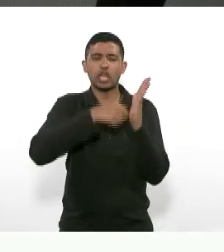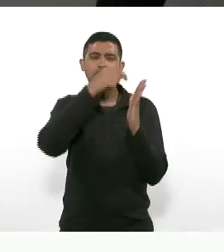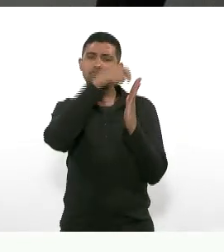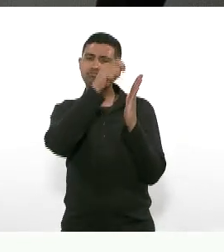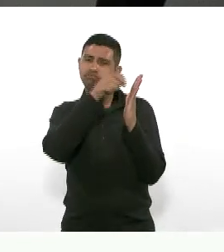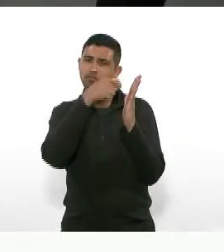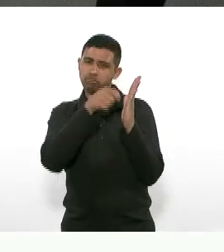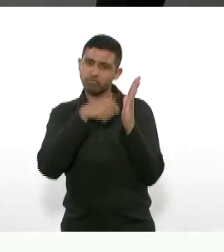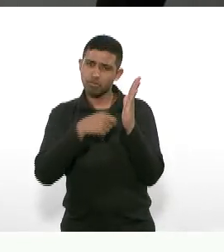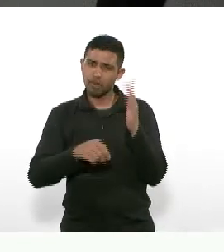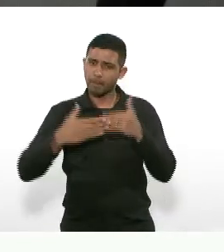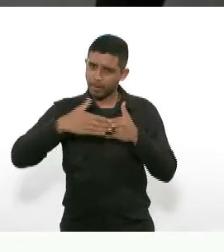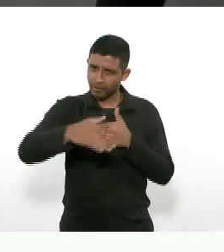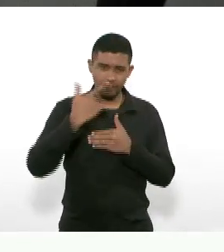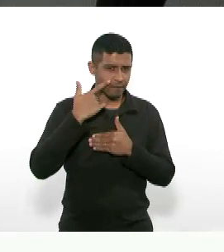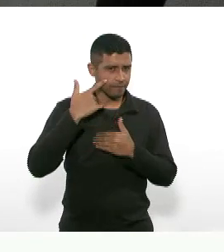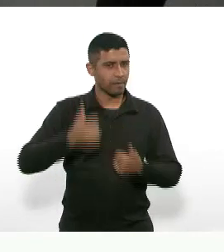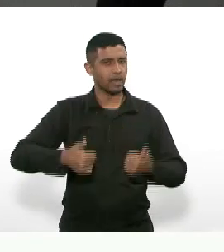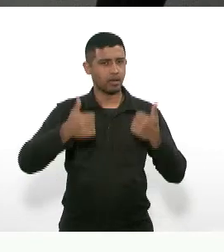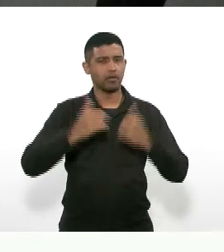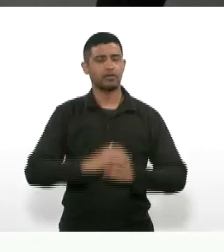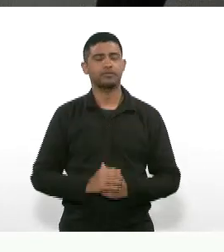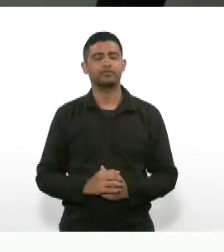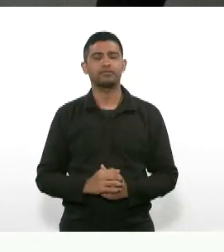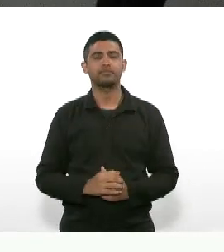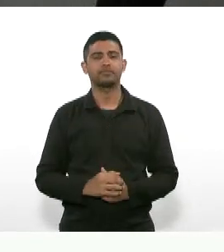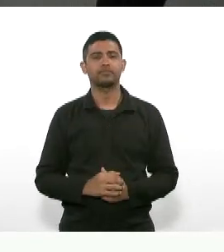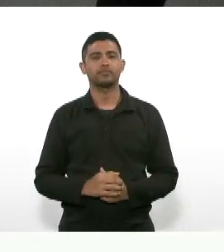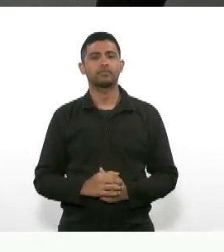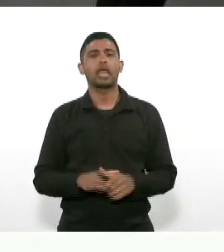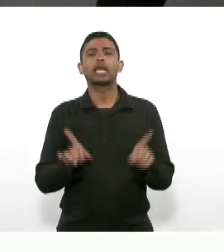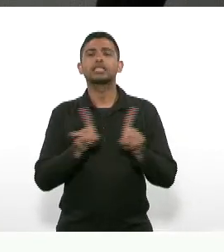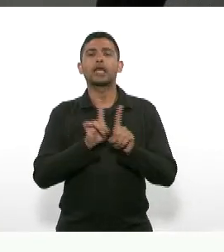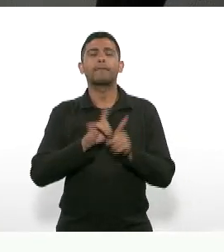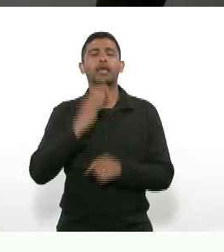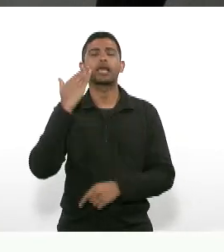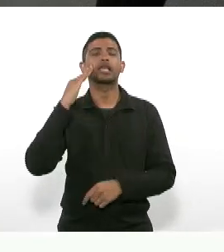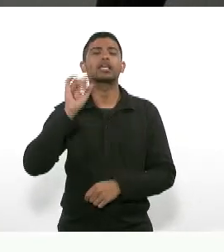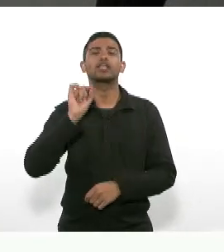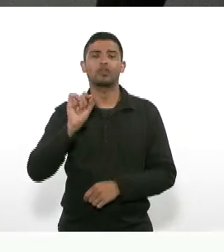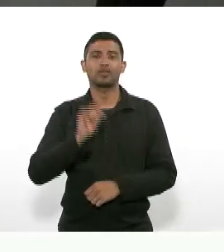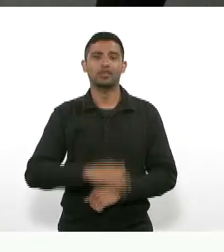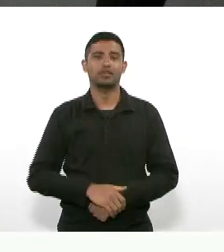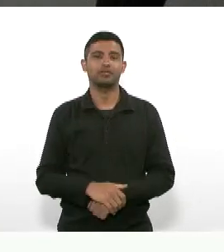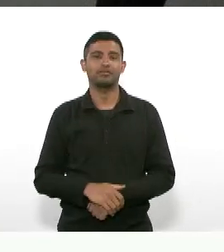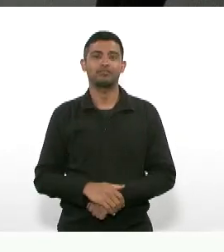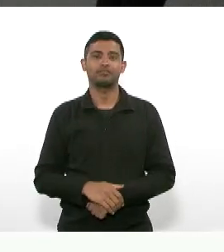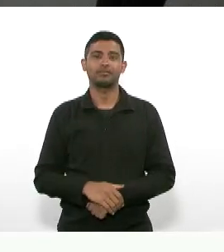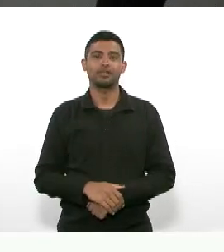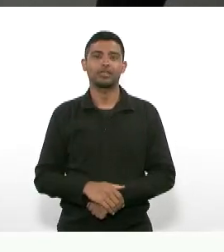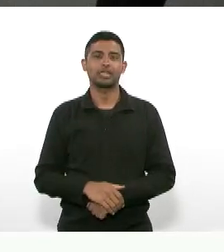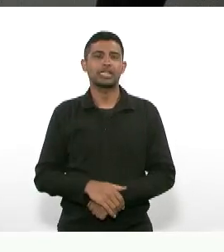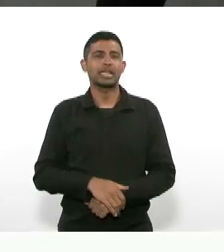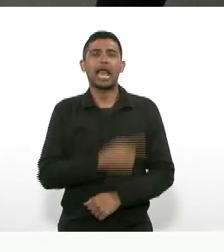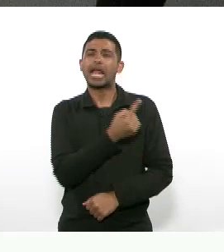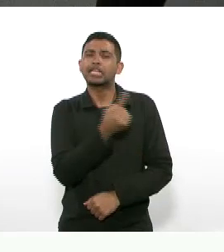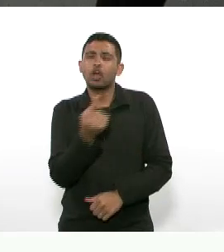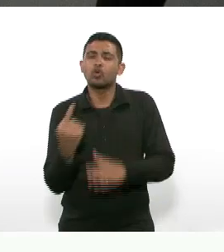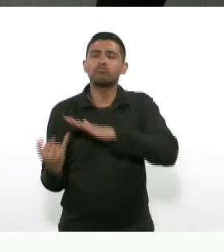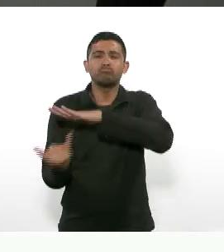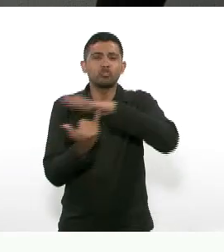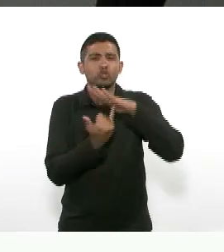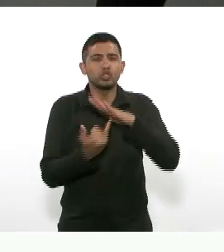mais adiante, pode passar, e entendendo aí quais são as instituições que compõem